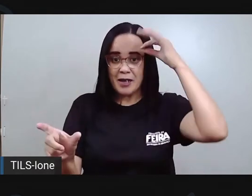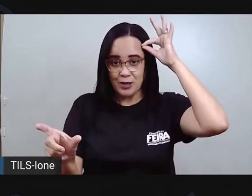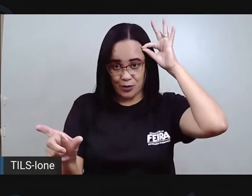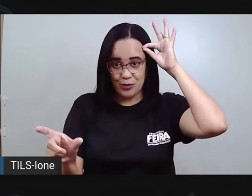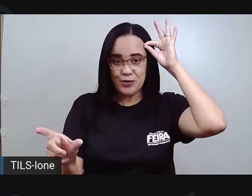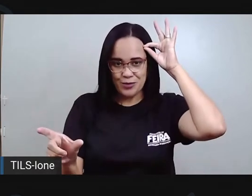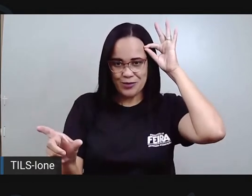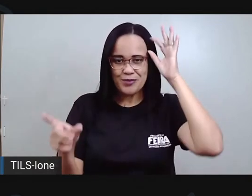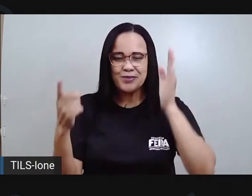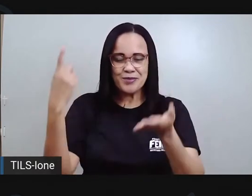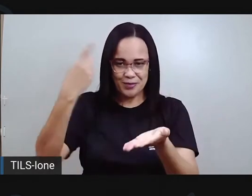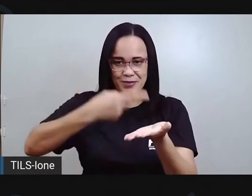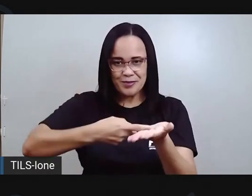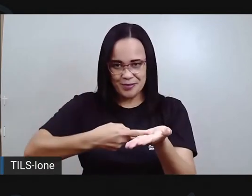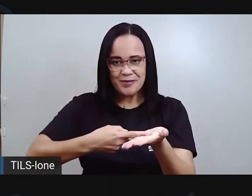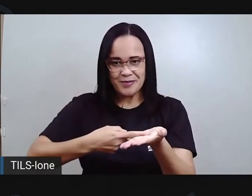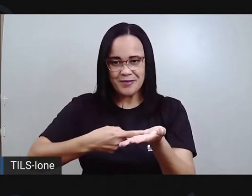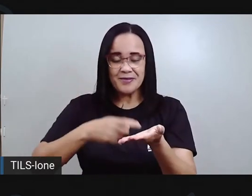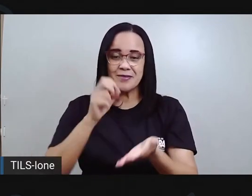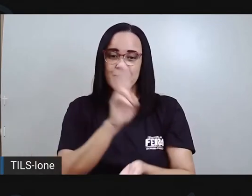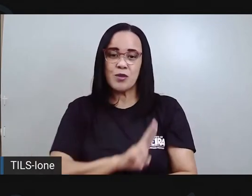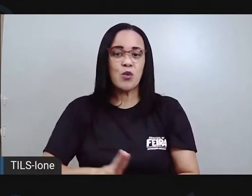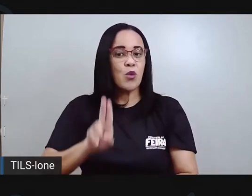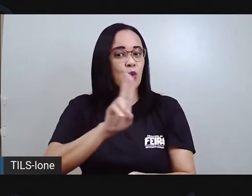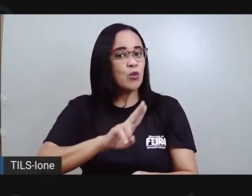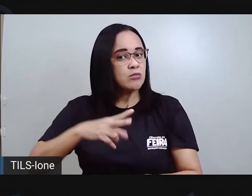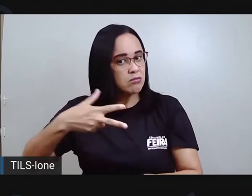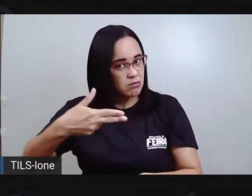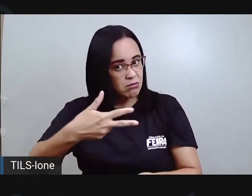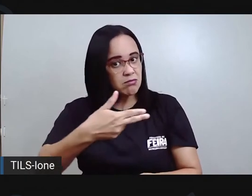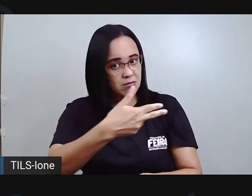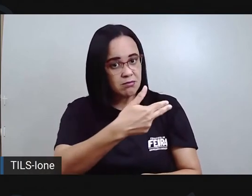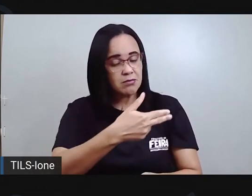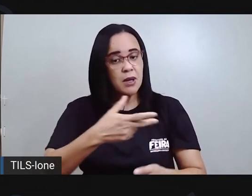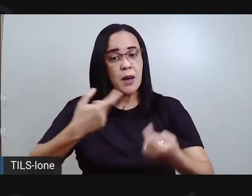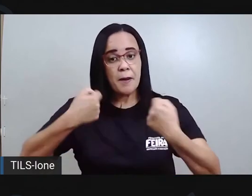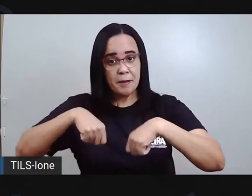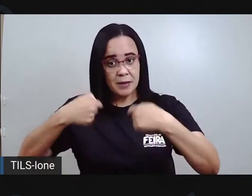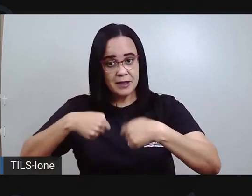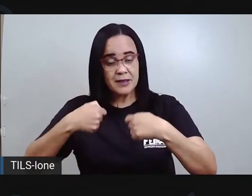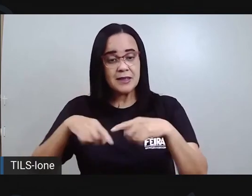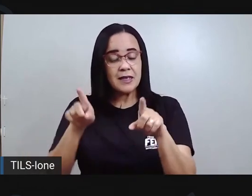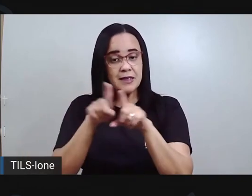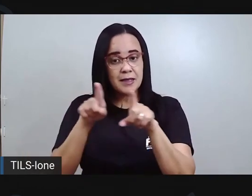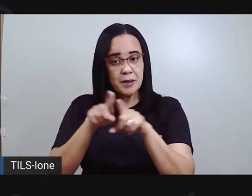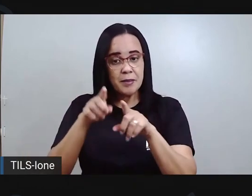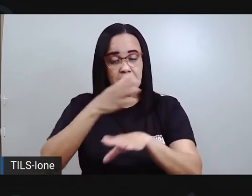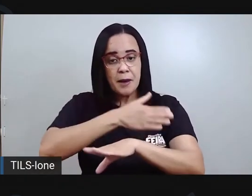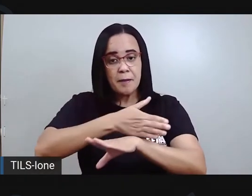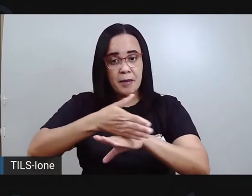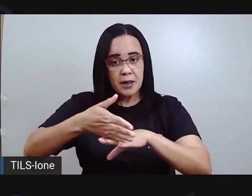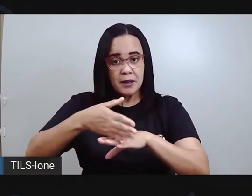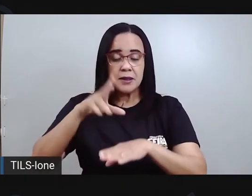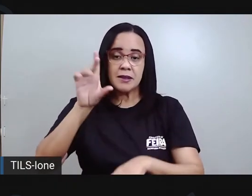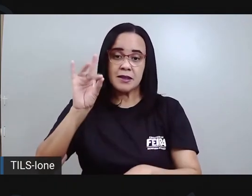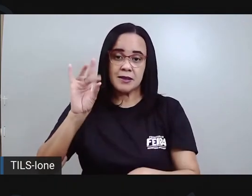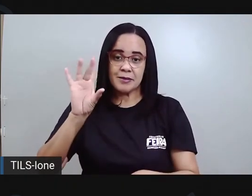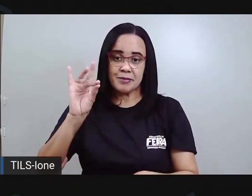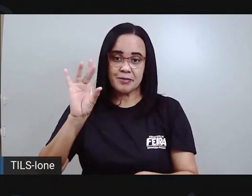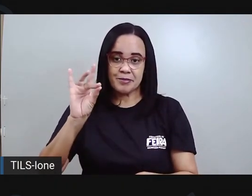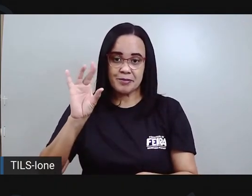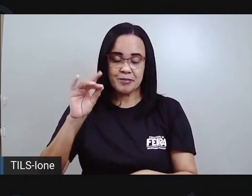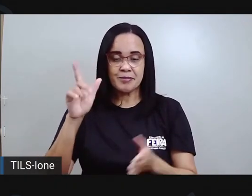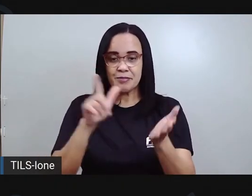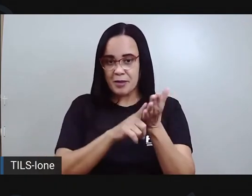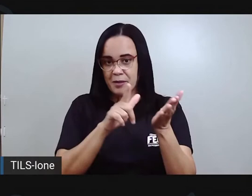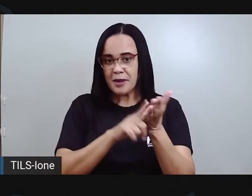não esqueçam que vamos utilizar uma tesoura. Vamos precisar também de cola, cola branca. Essa que cola papel. Isso mesmo. A